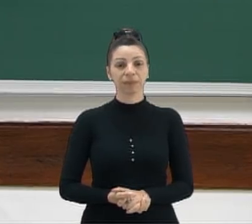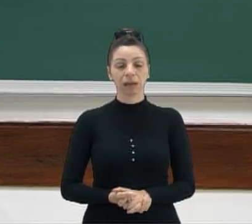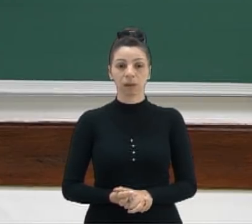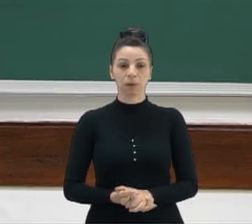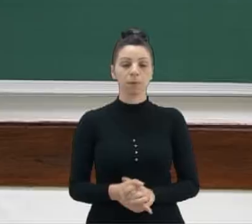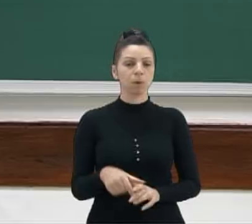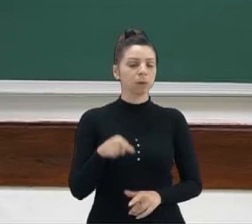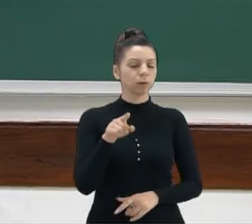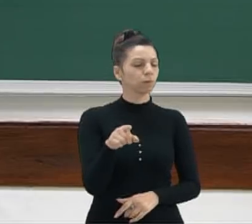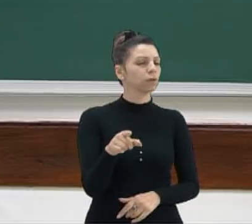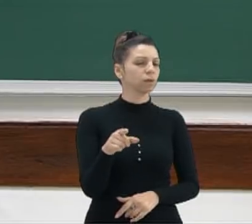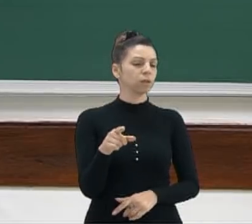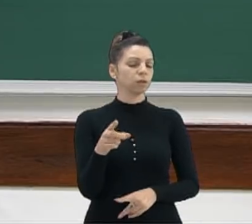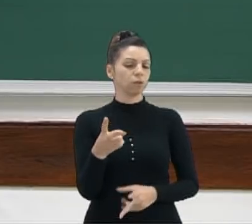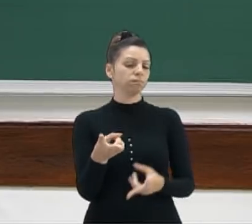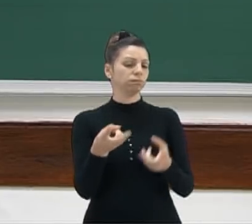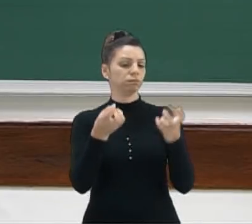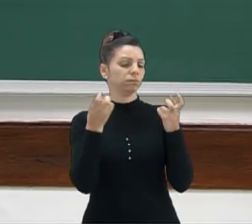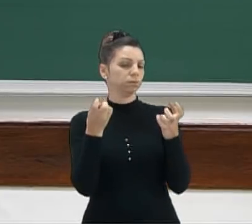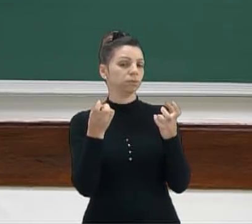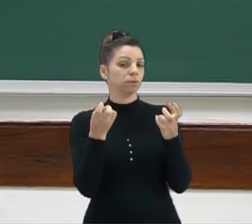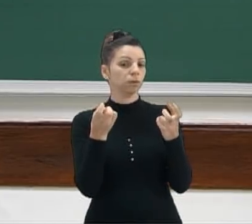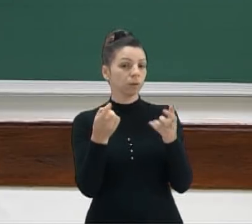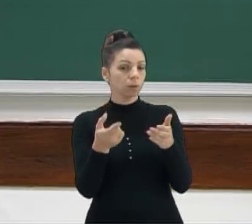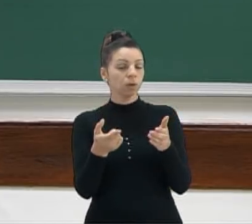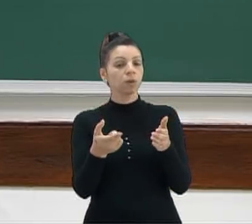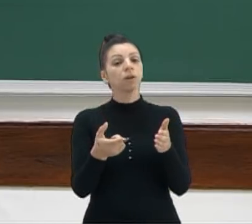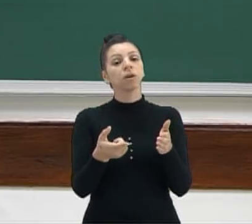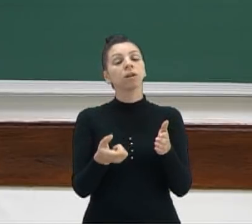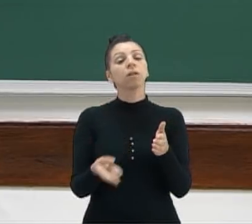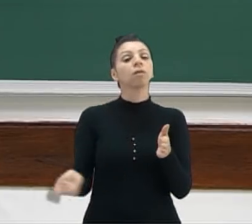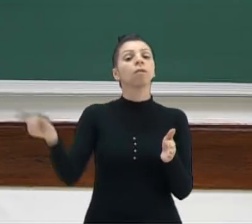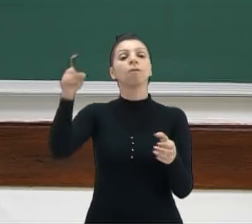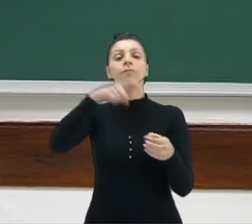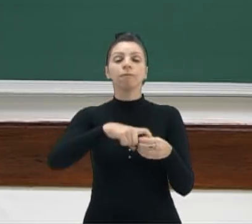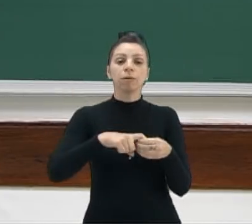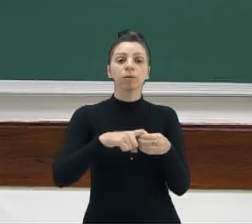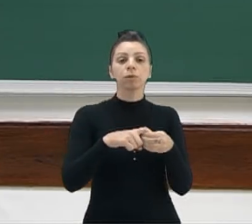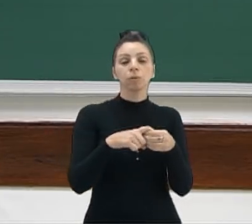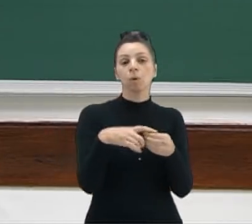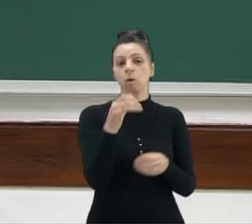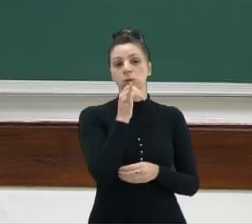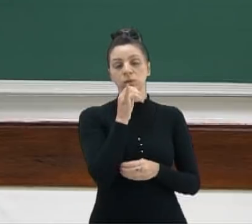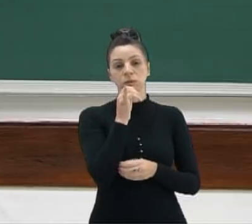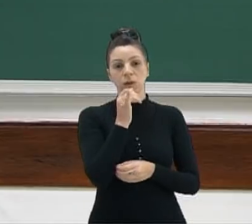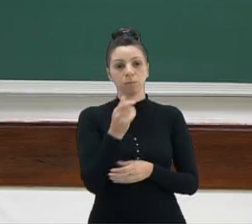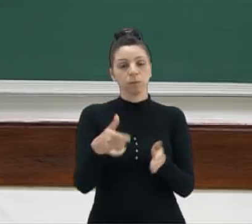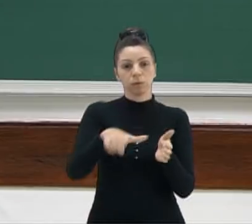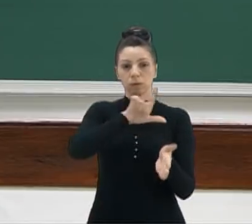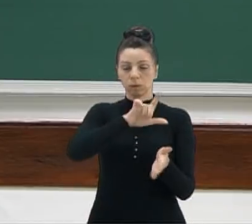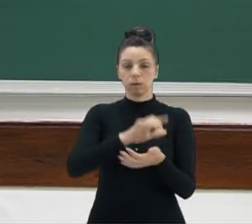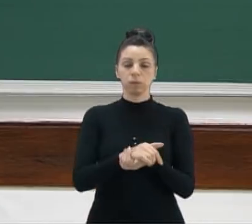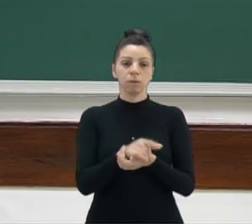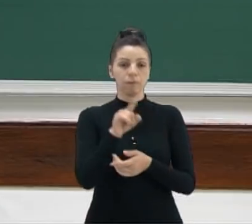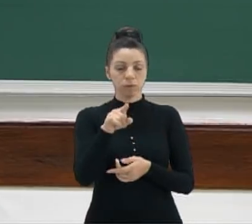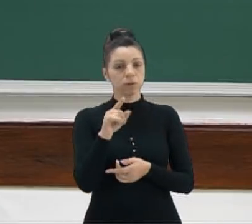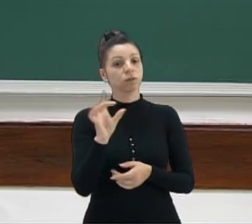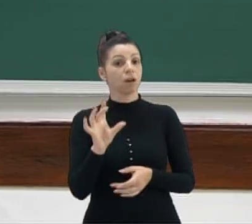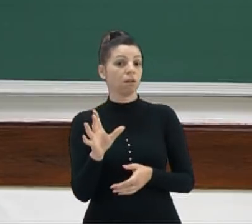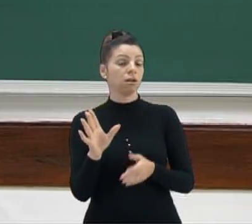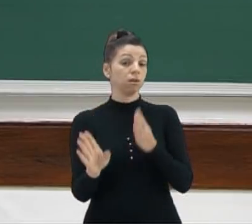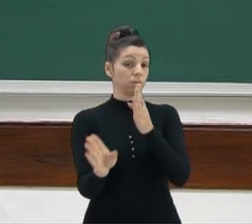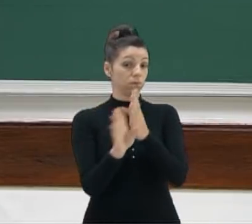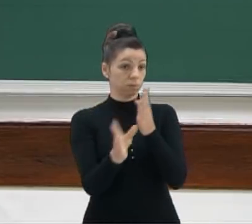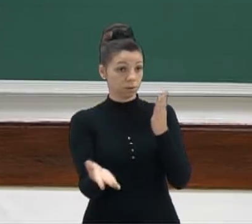você já observou e voltou aos exercícios anteriores, ao exemplo anterior, você já sabe quais são. Como que nós